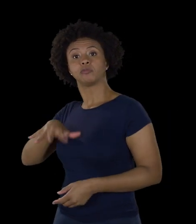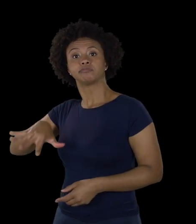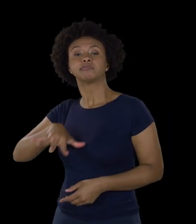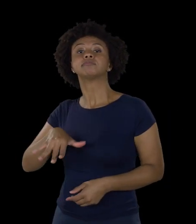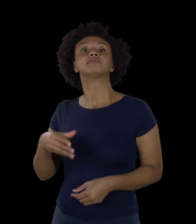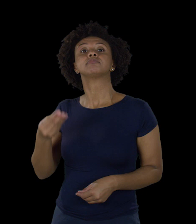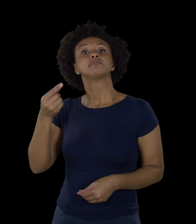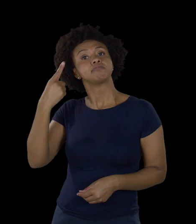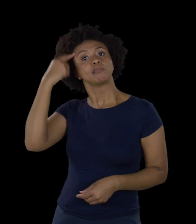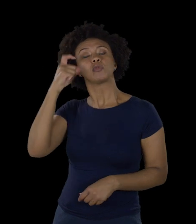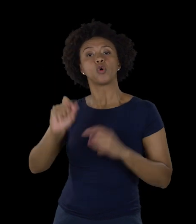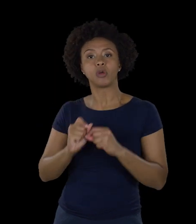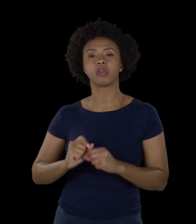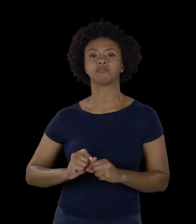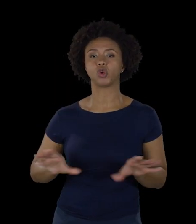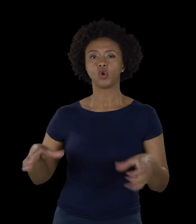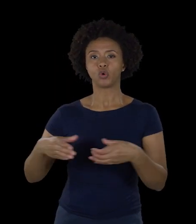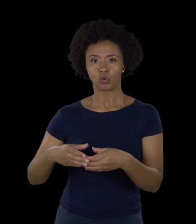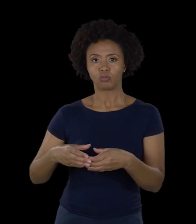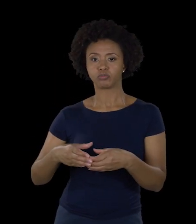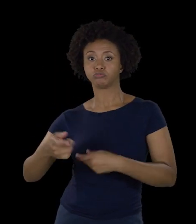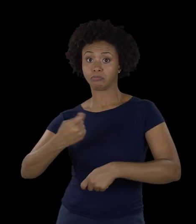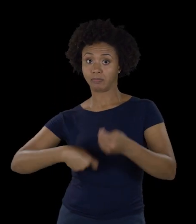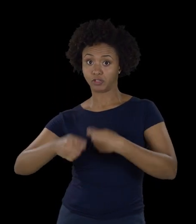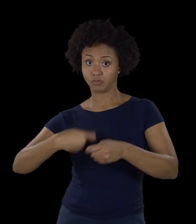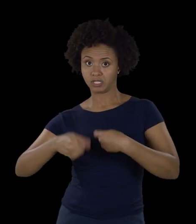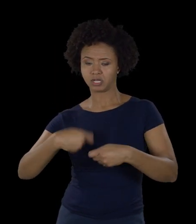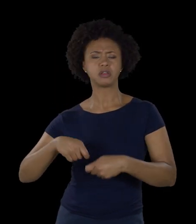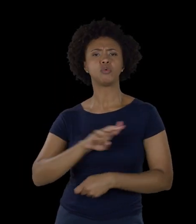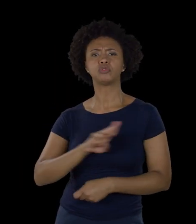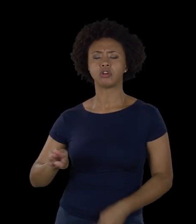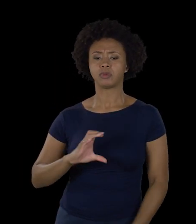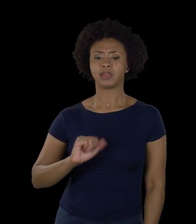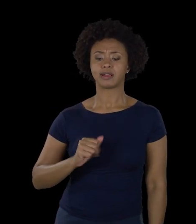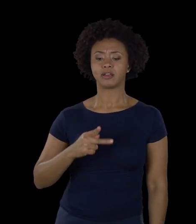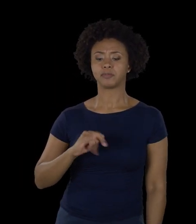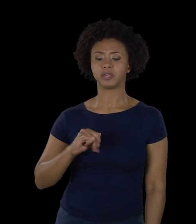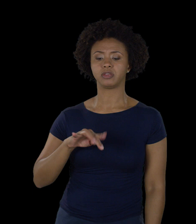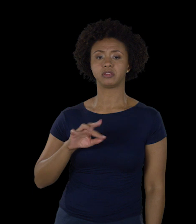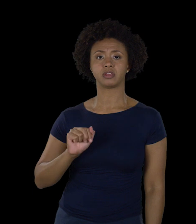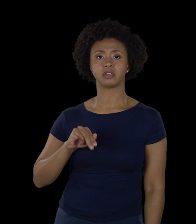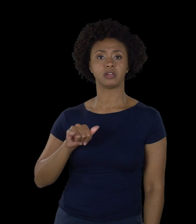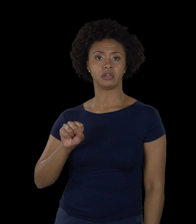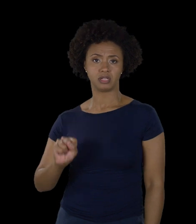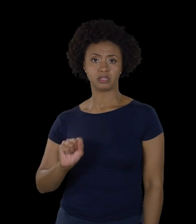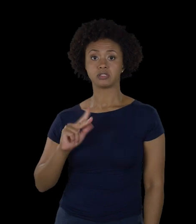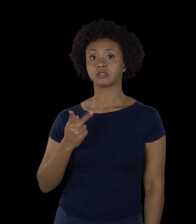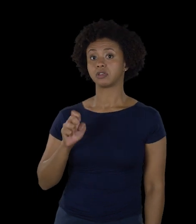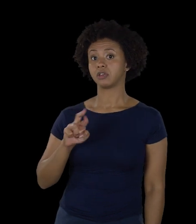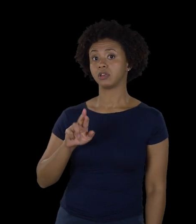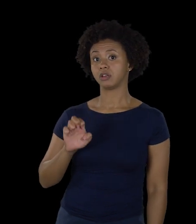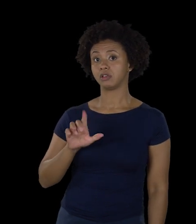capitanias hereditárias, um modelo de administração feudal que passou a ser utilizado também nas novas